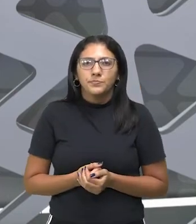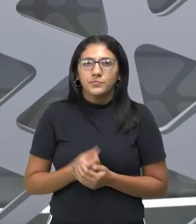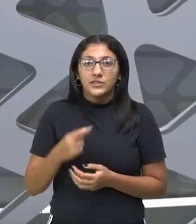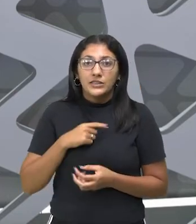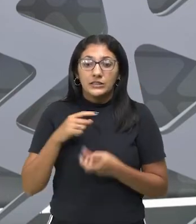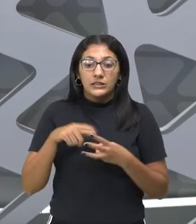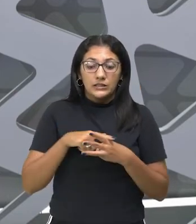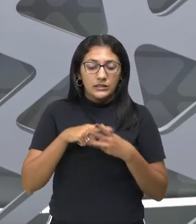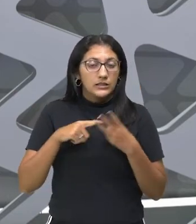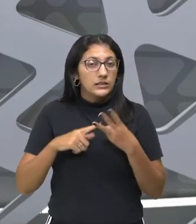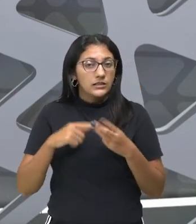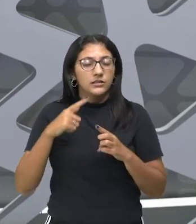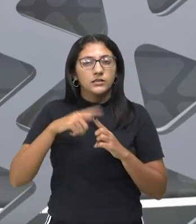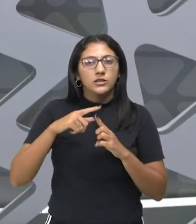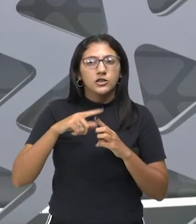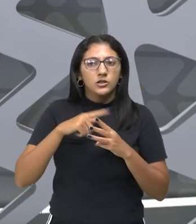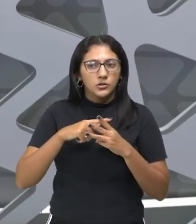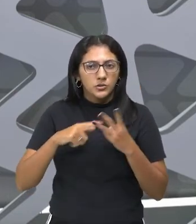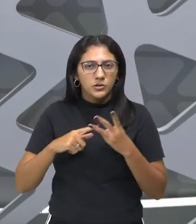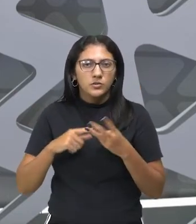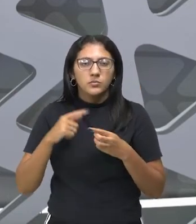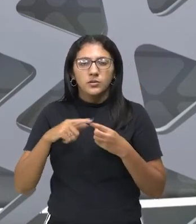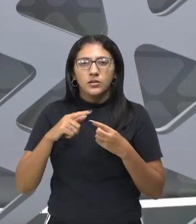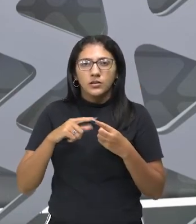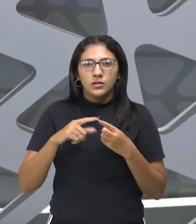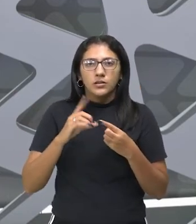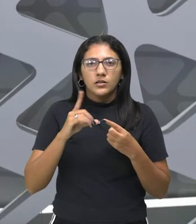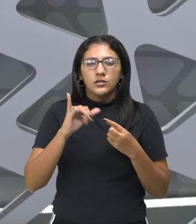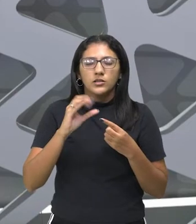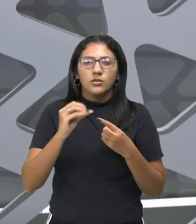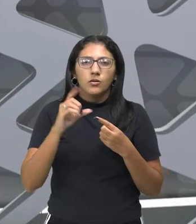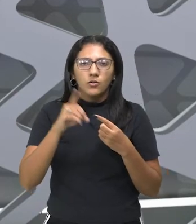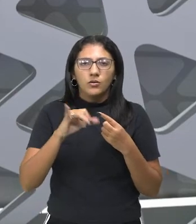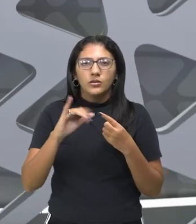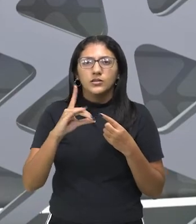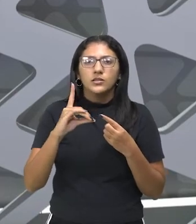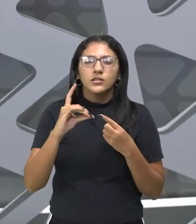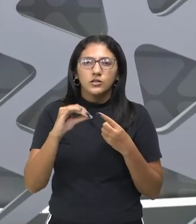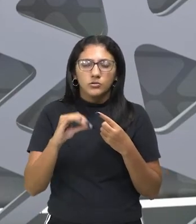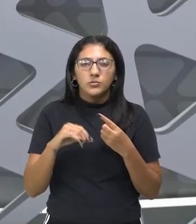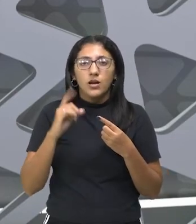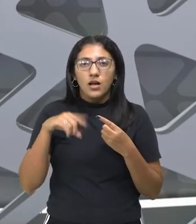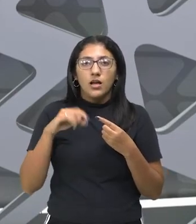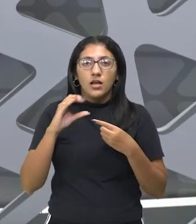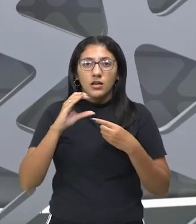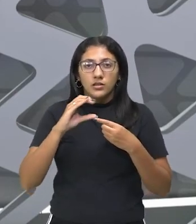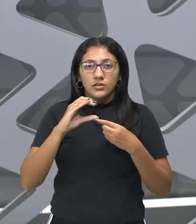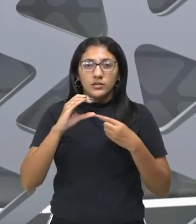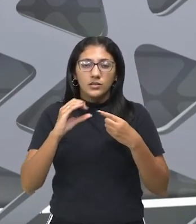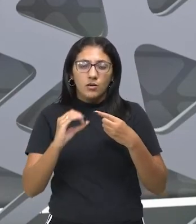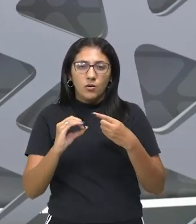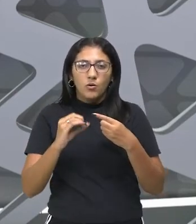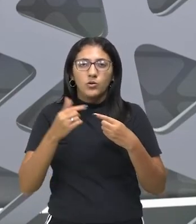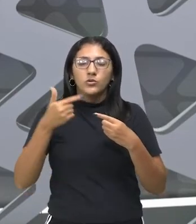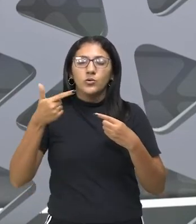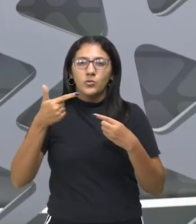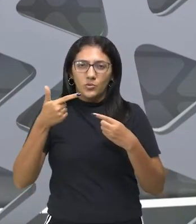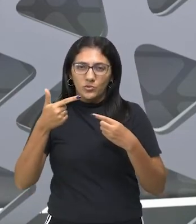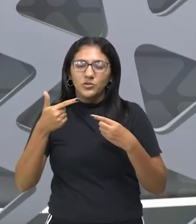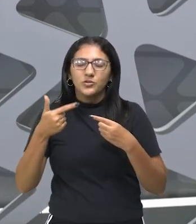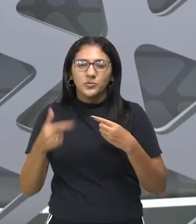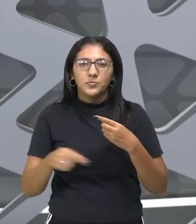3 gases, basicamente, que é o dióxido de carbono, chamado de o CO2, dióxido de